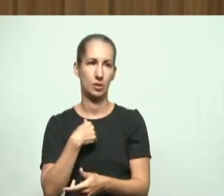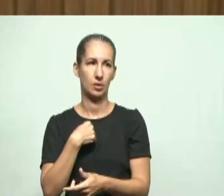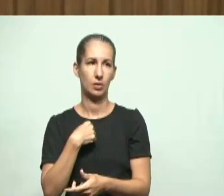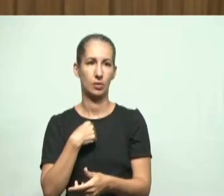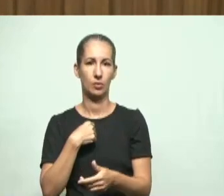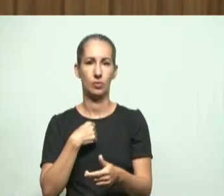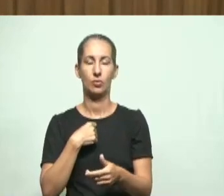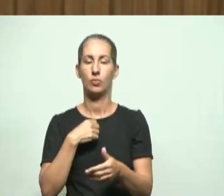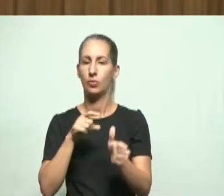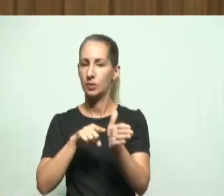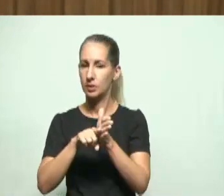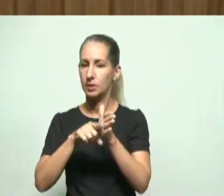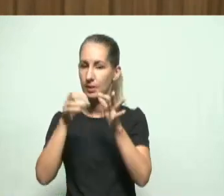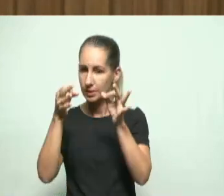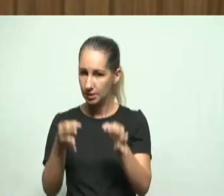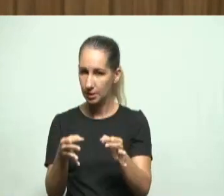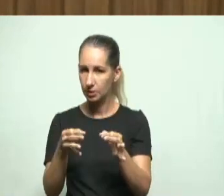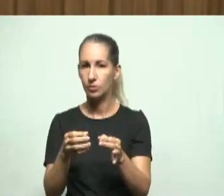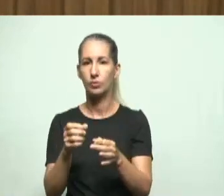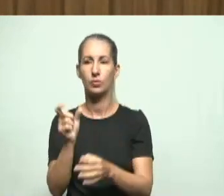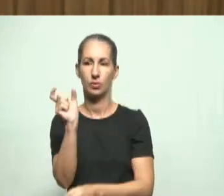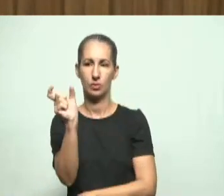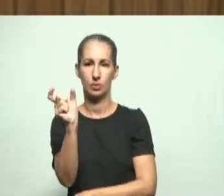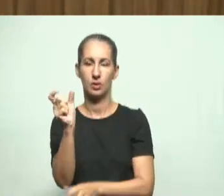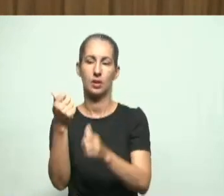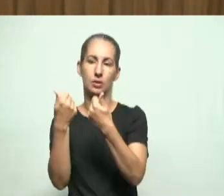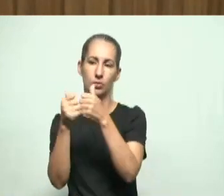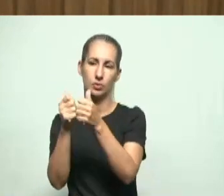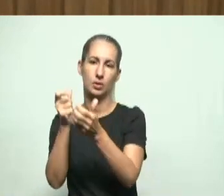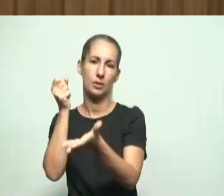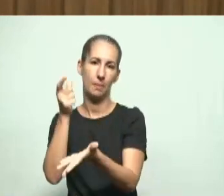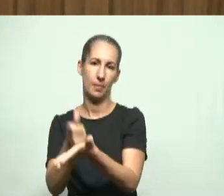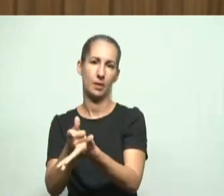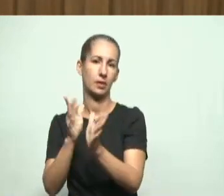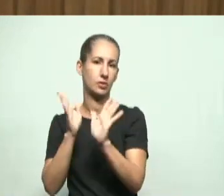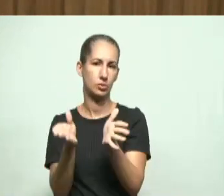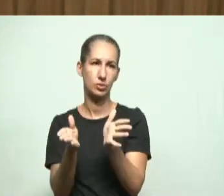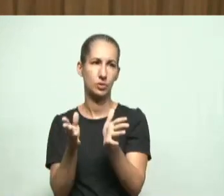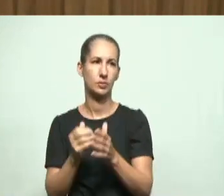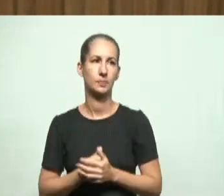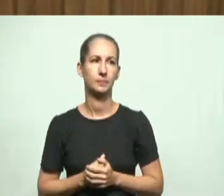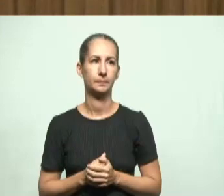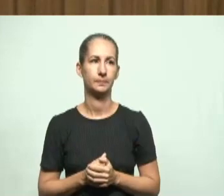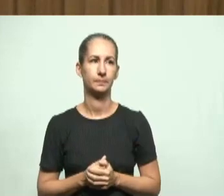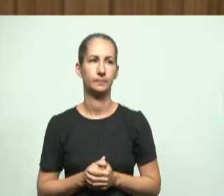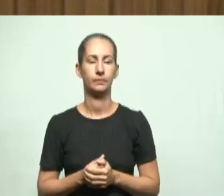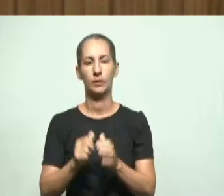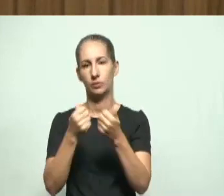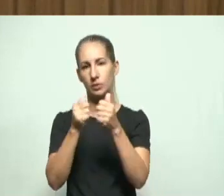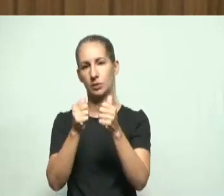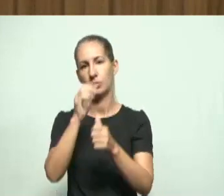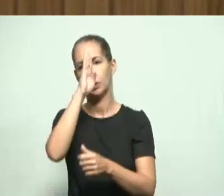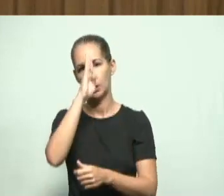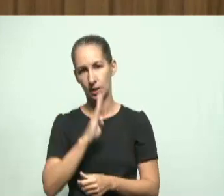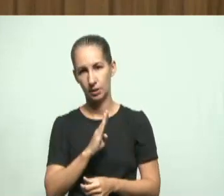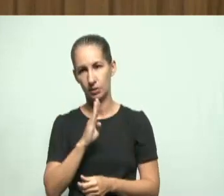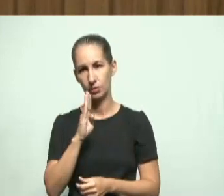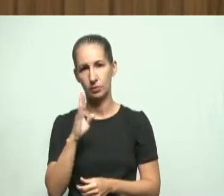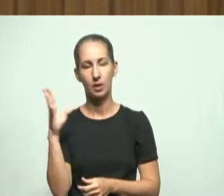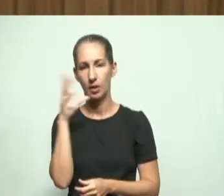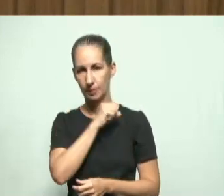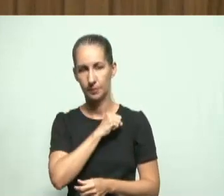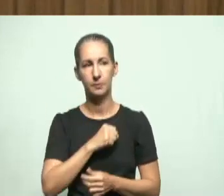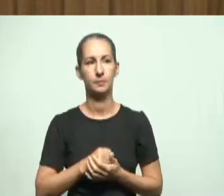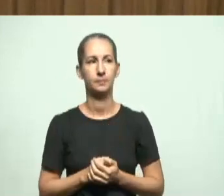dado concreto que o Vale Transporte custeia já uma maior parte do transporte gratuito. Com isso, bem rapidinho,